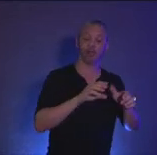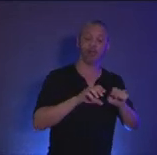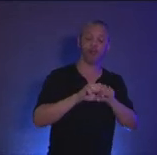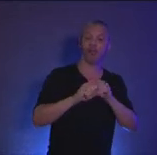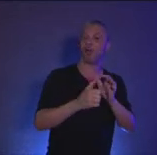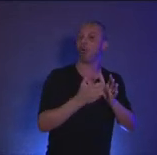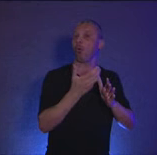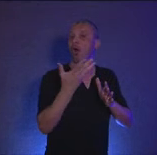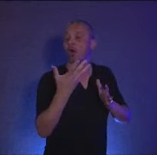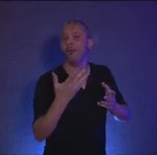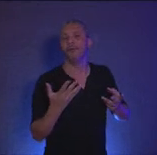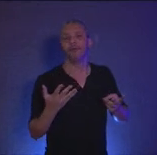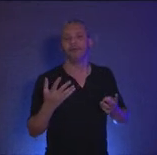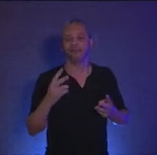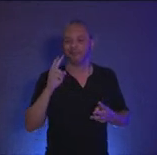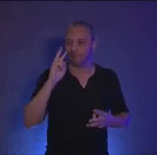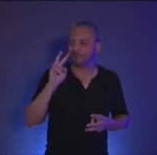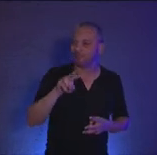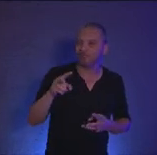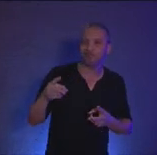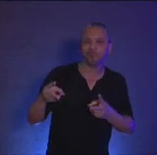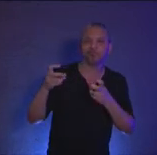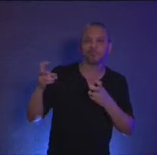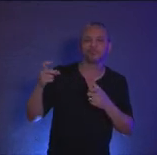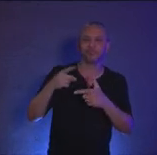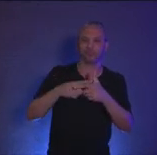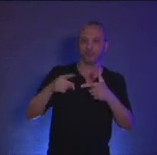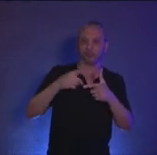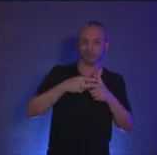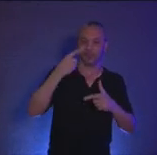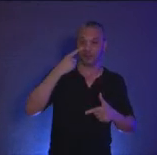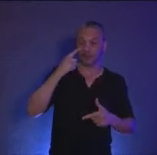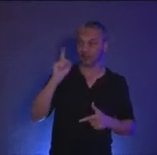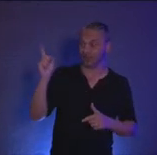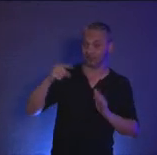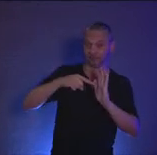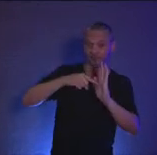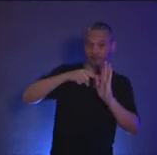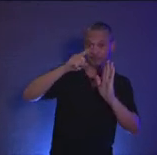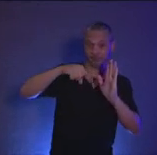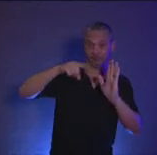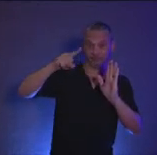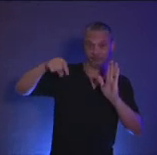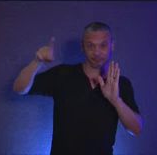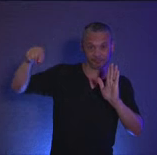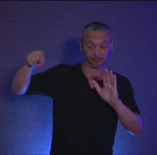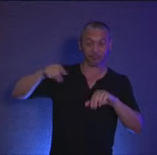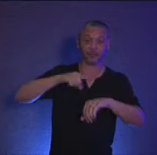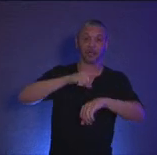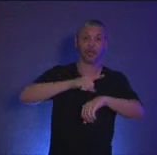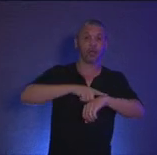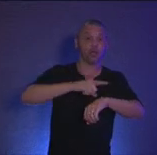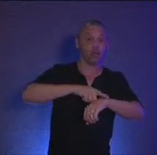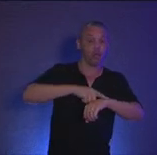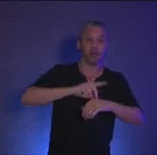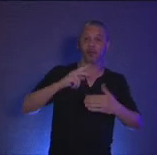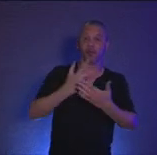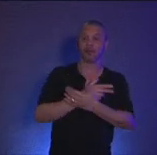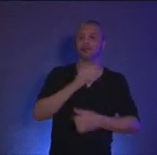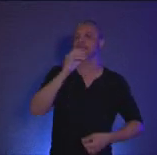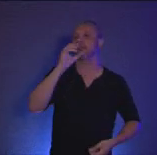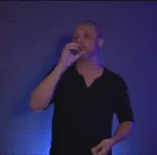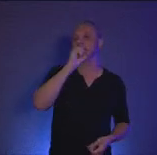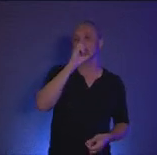A gente viu muita fragilidade. Aqui é um gráfico do horário, né, principalmente a gente nota que os fins de